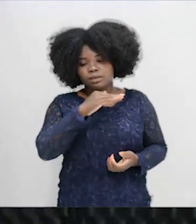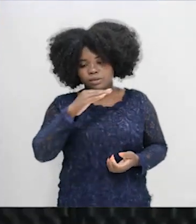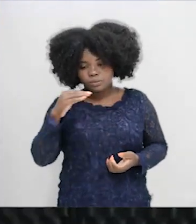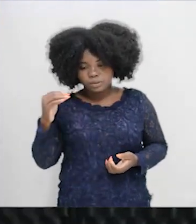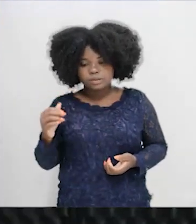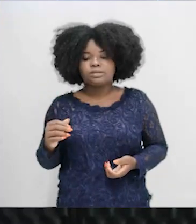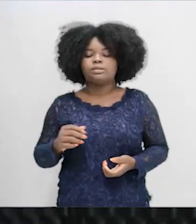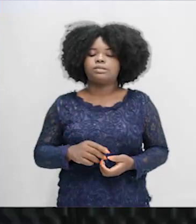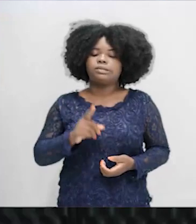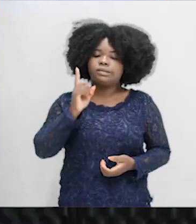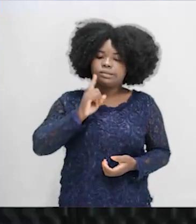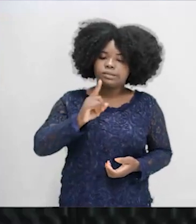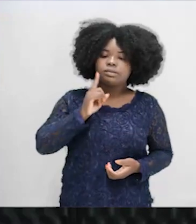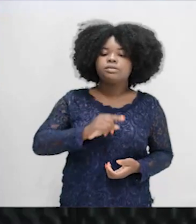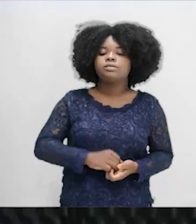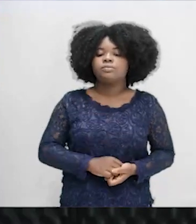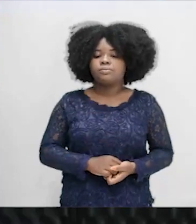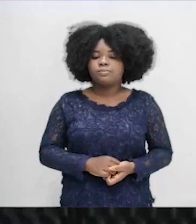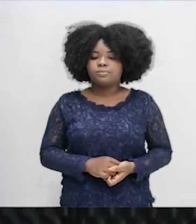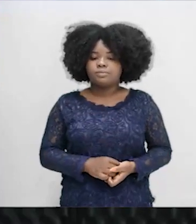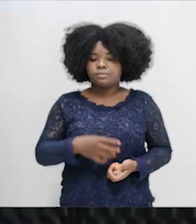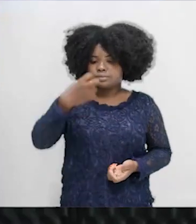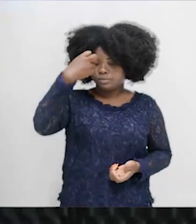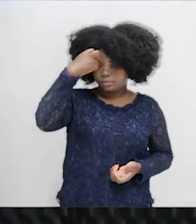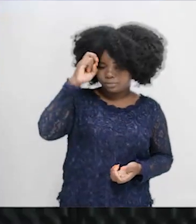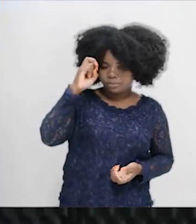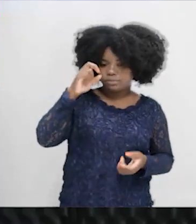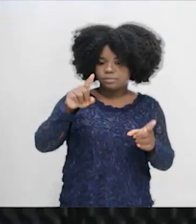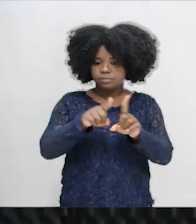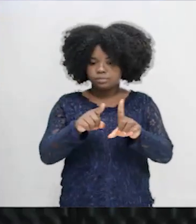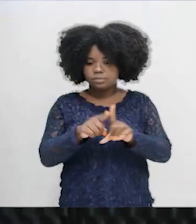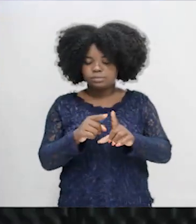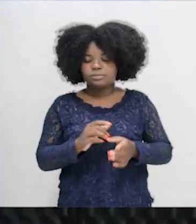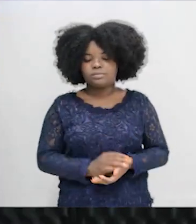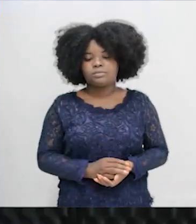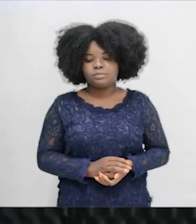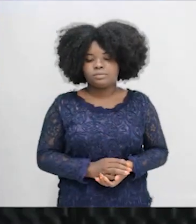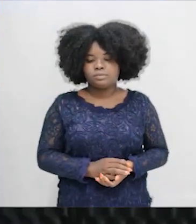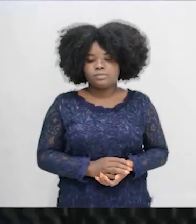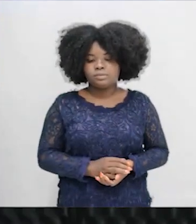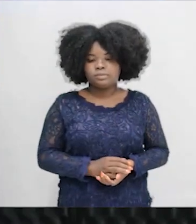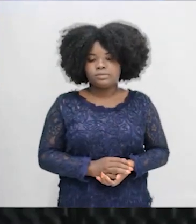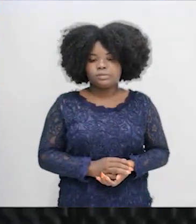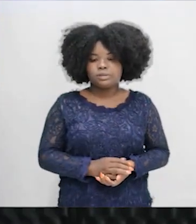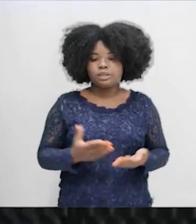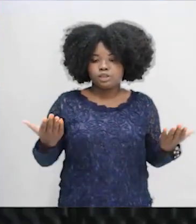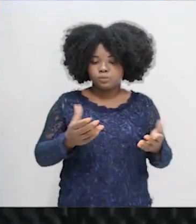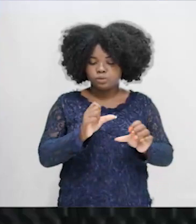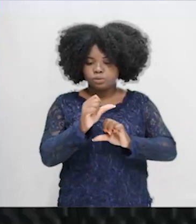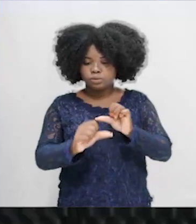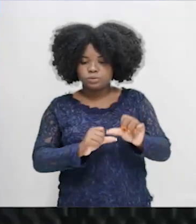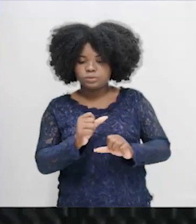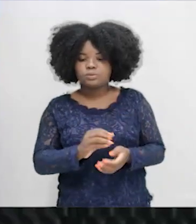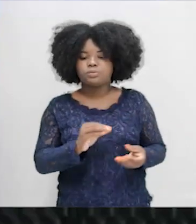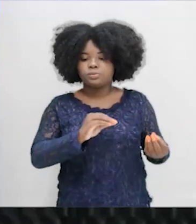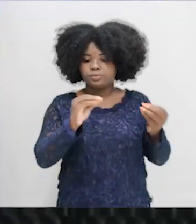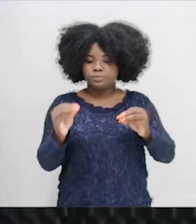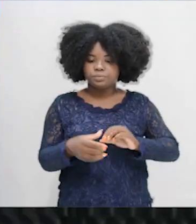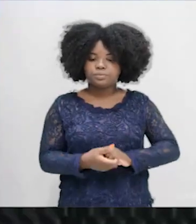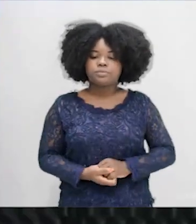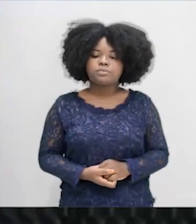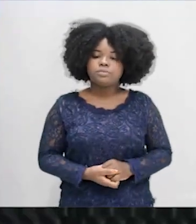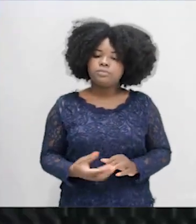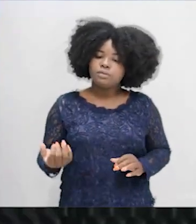latino-americano, que é preto, que é negro, que seria atualmente esta atualização. Ao invés de você trocar, você acrescenta.